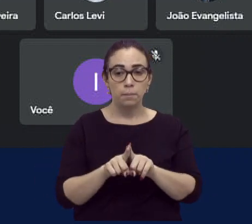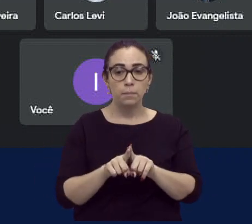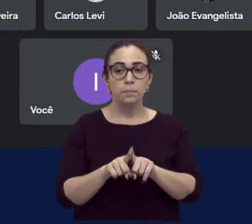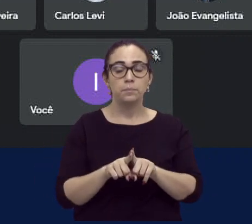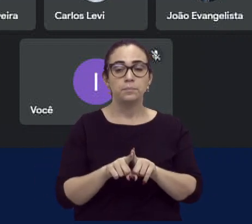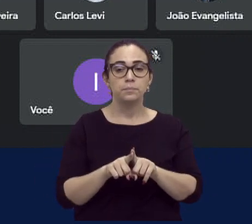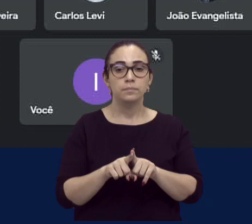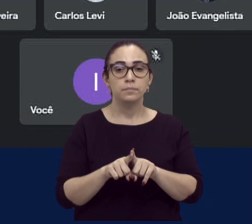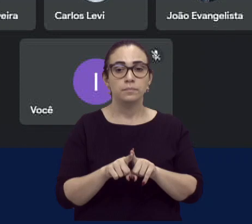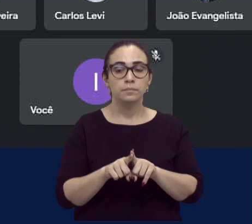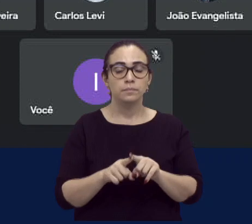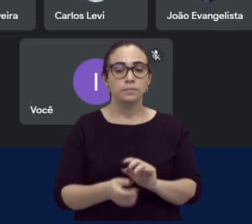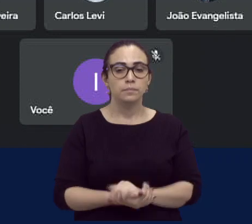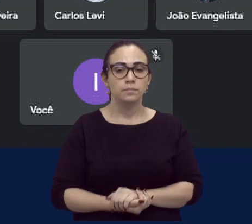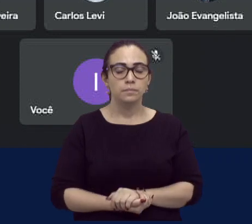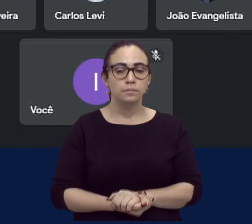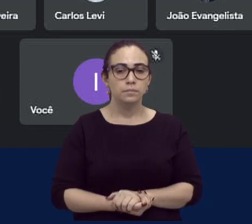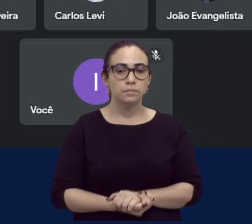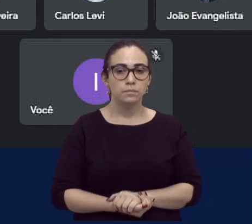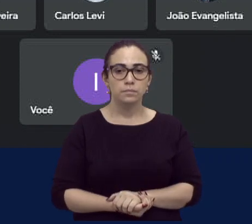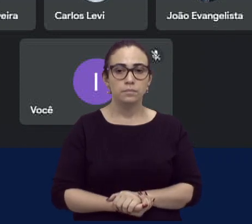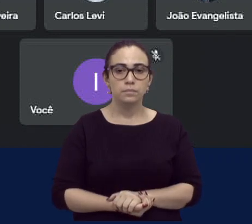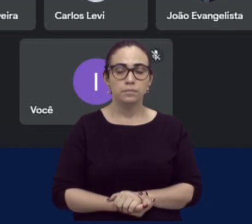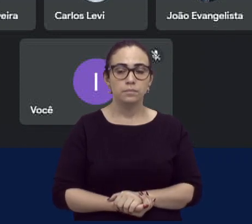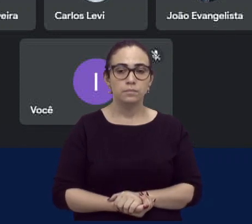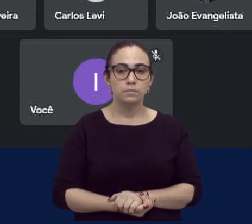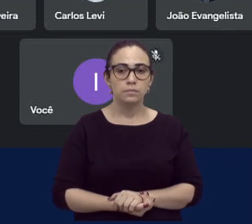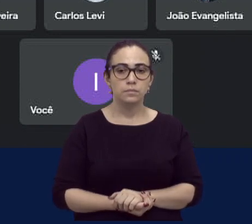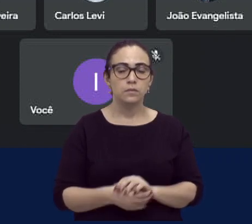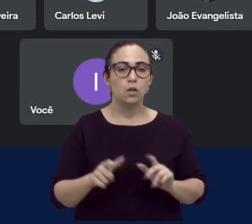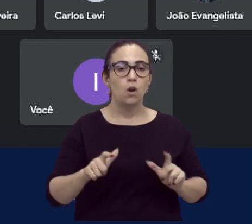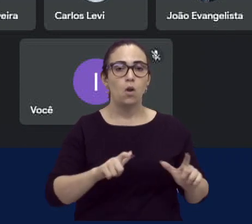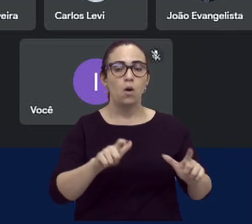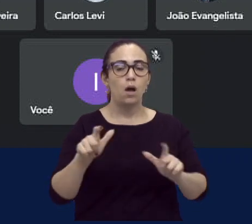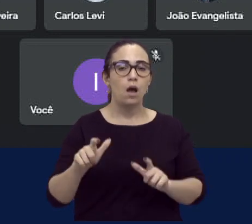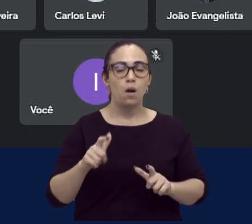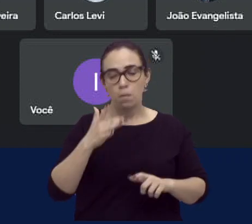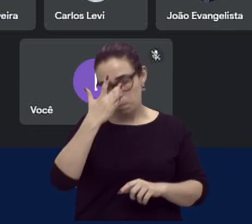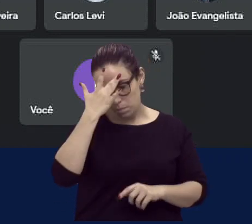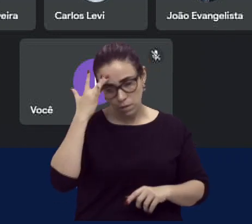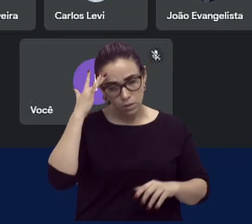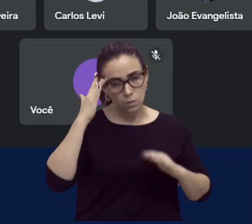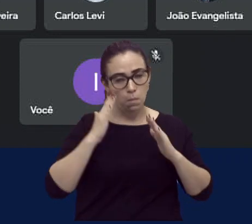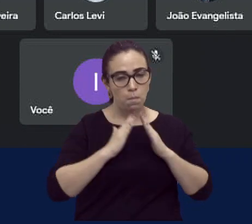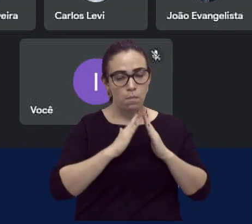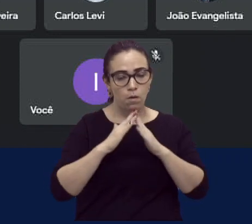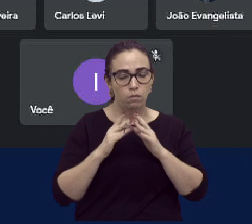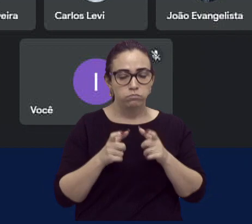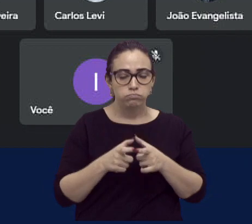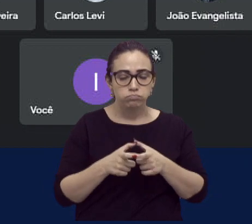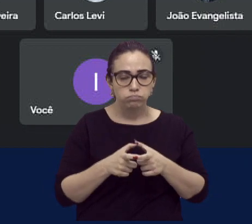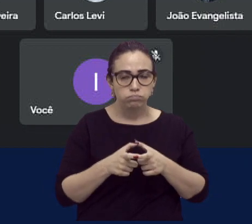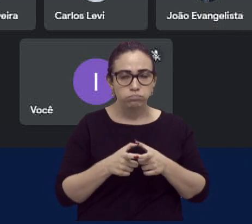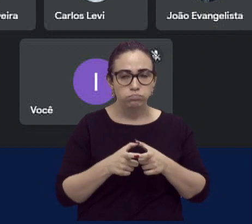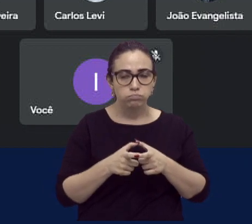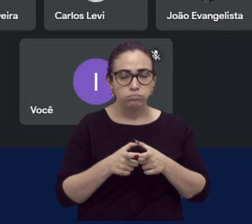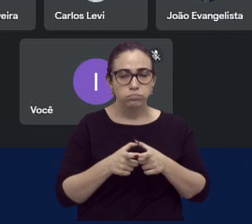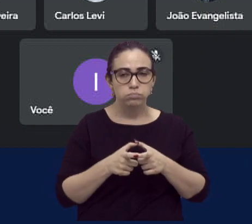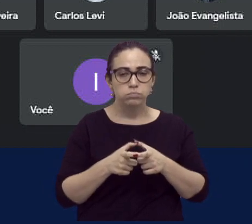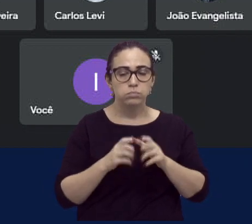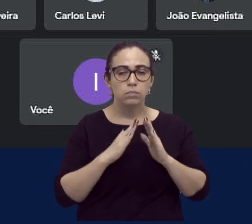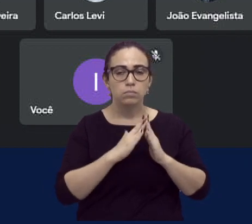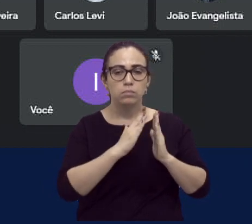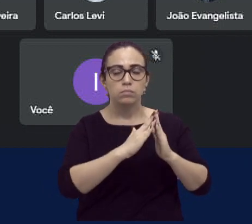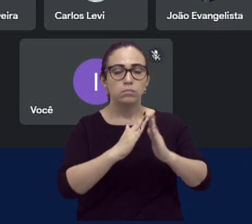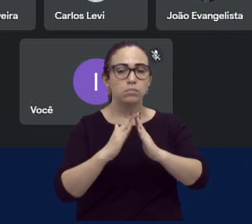pesquisa em assim, locais inóspitos, pouco habitados, com civilizações que não